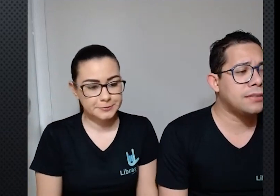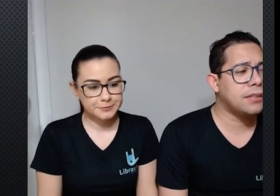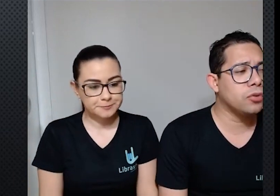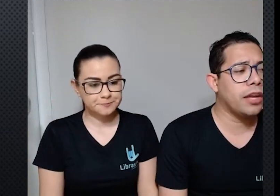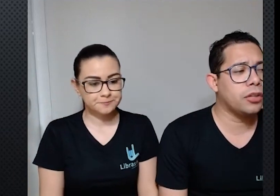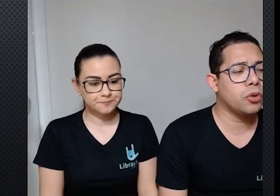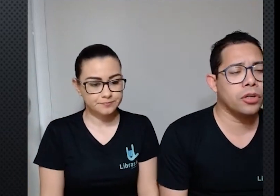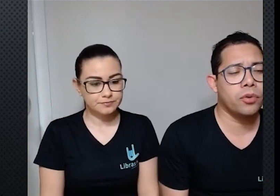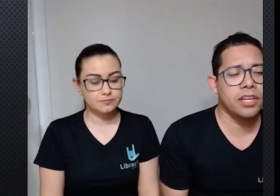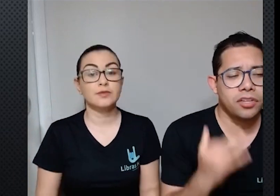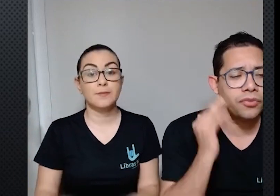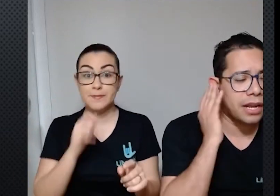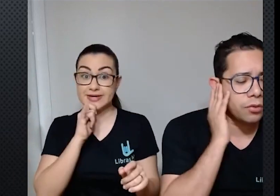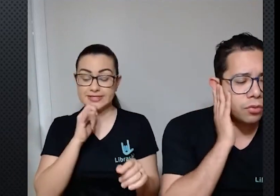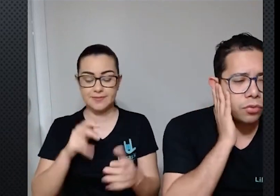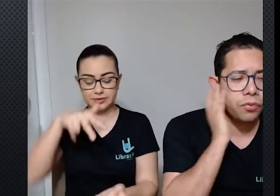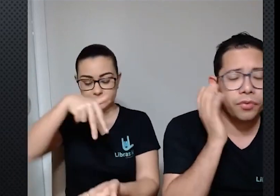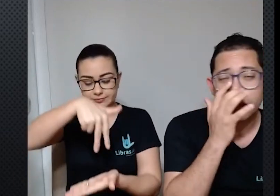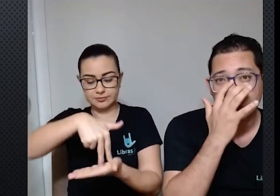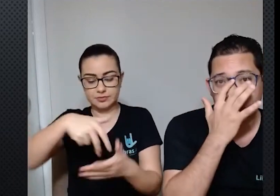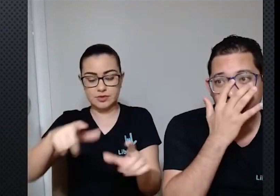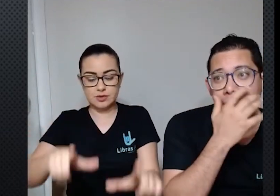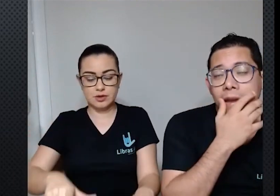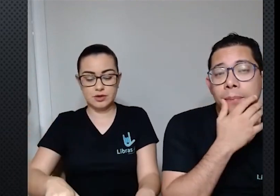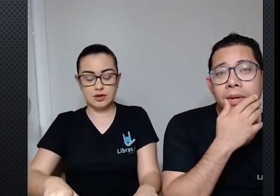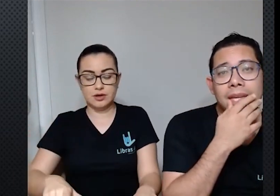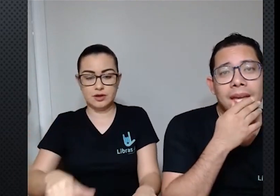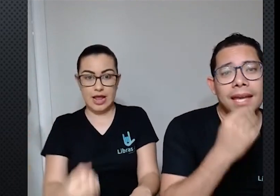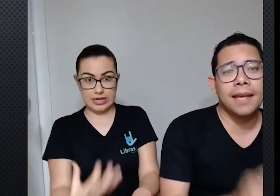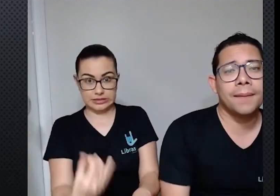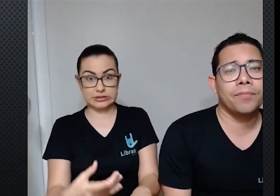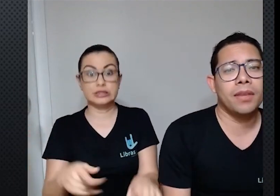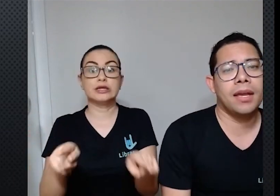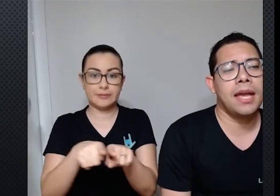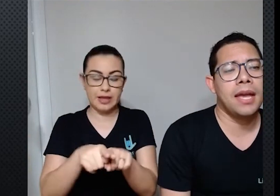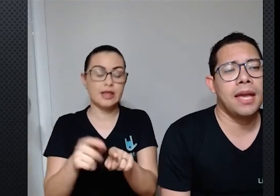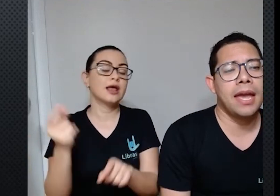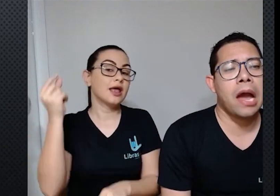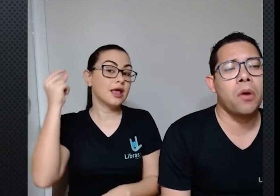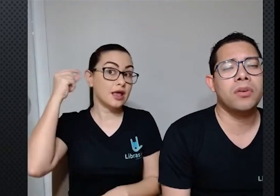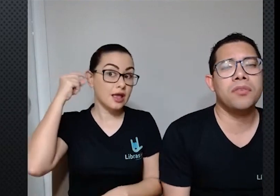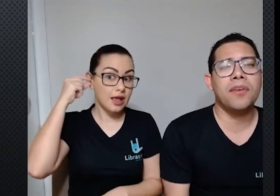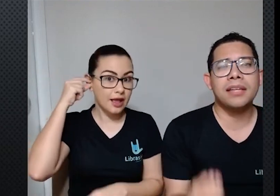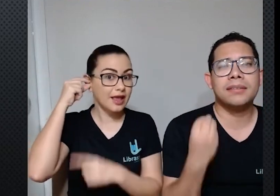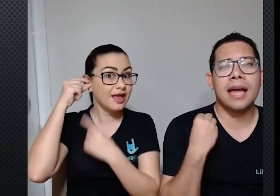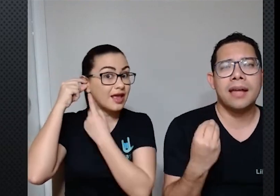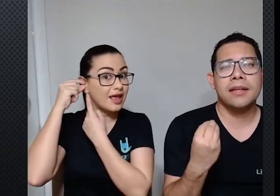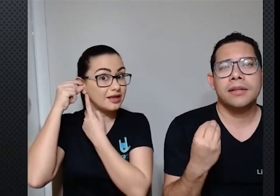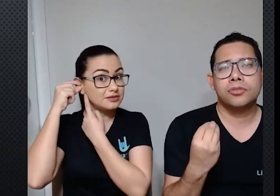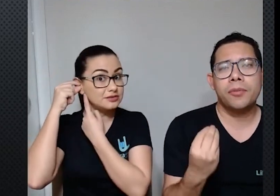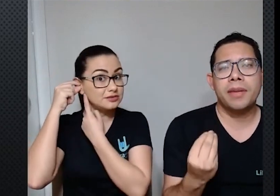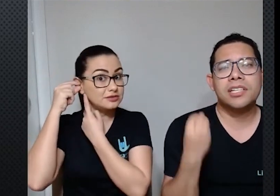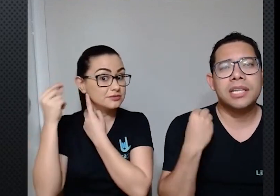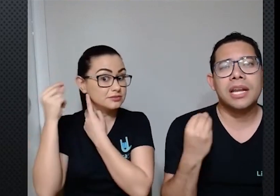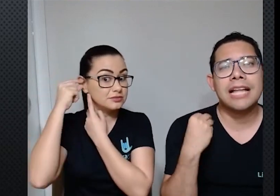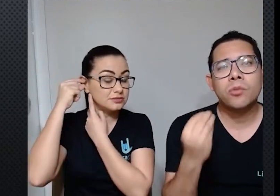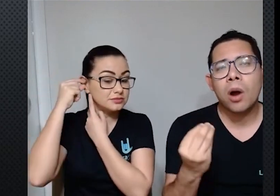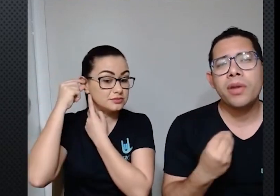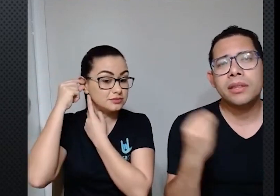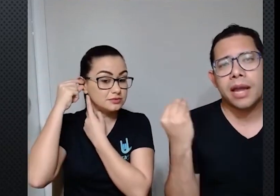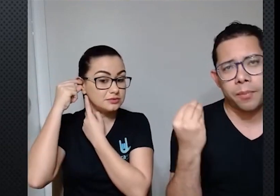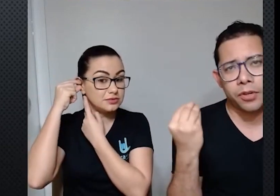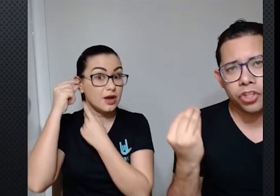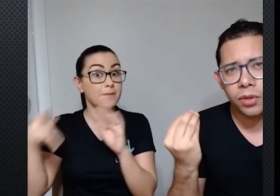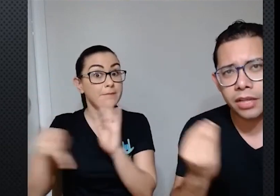A questão do retorno, quando a gente fala no ouvido, é porque é algo que vai estar somente atrelado